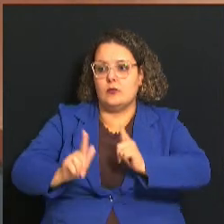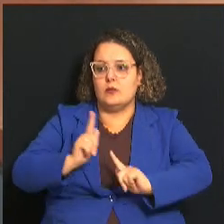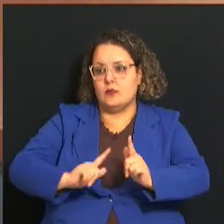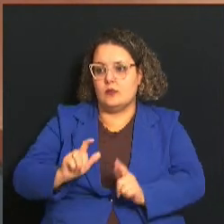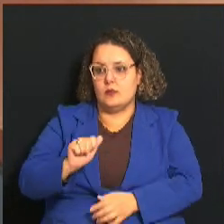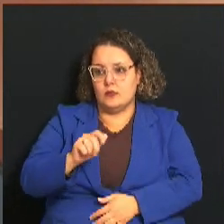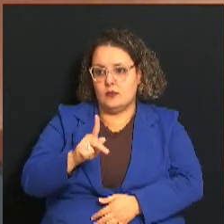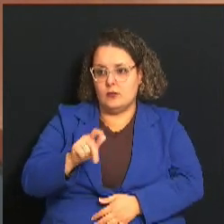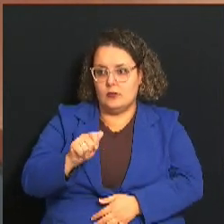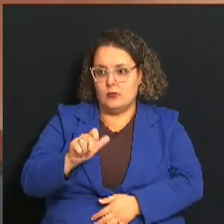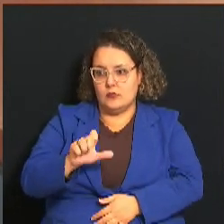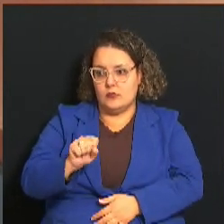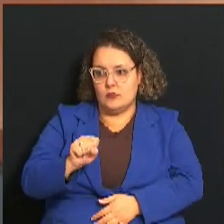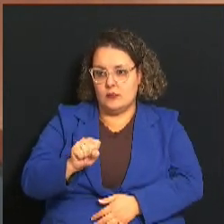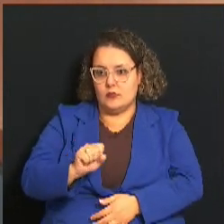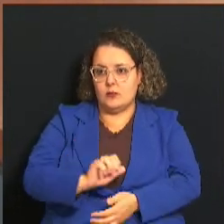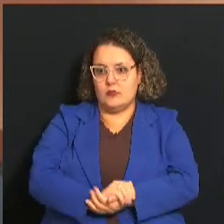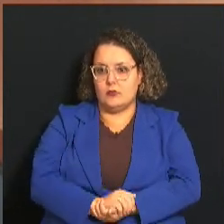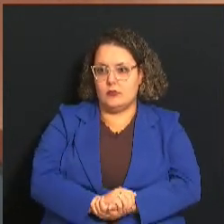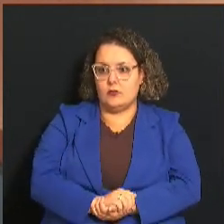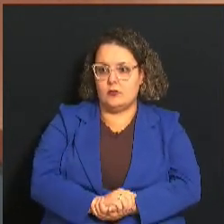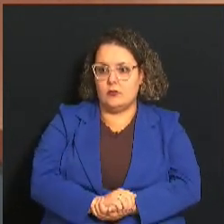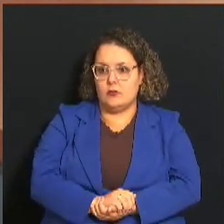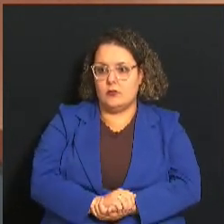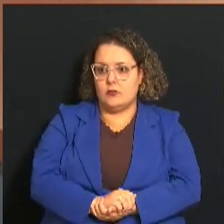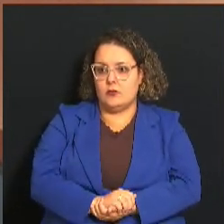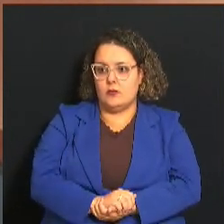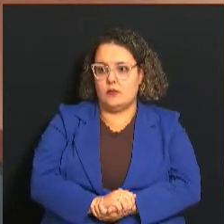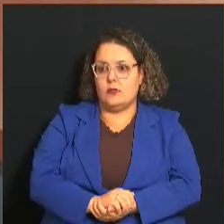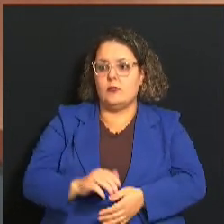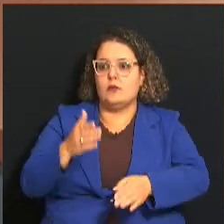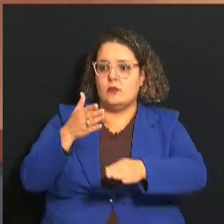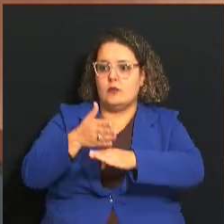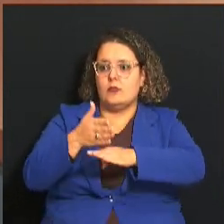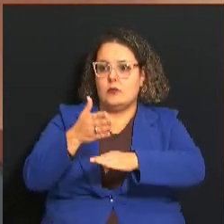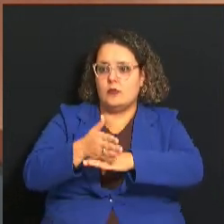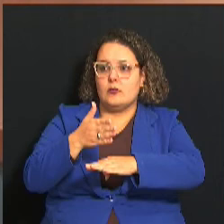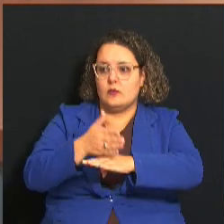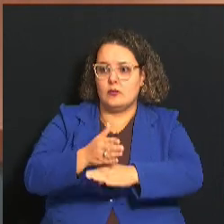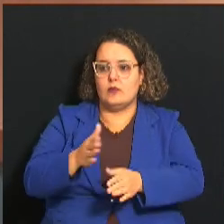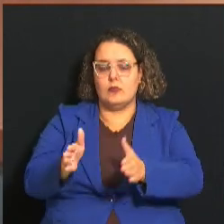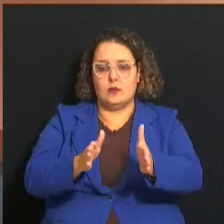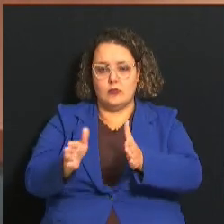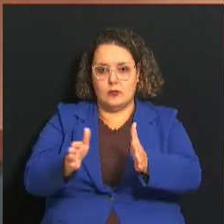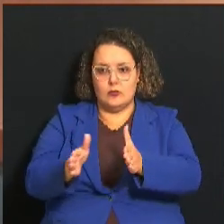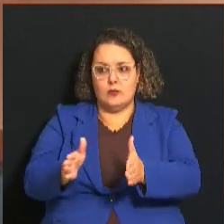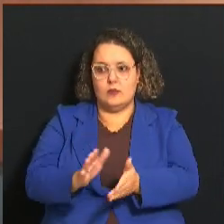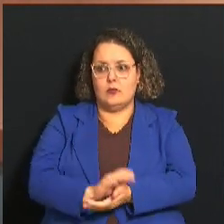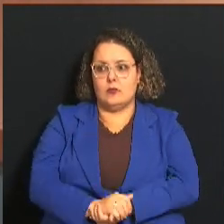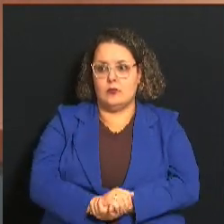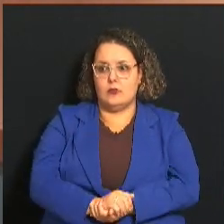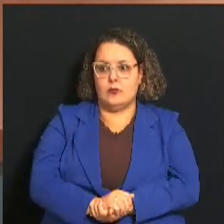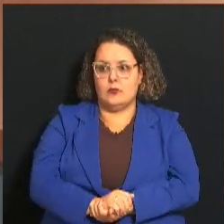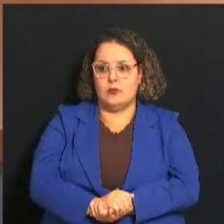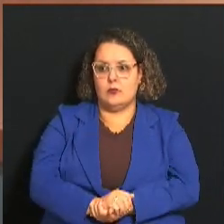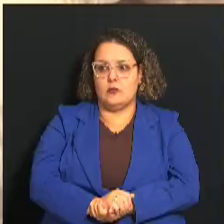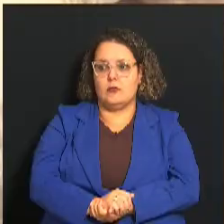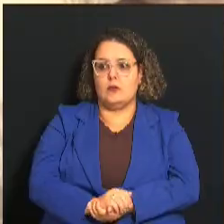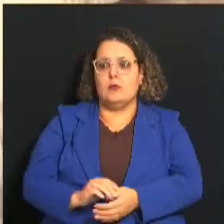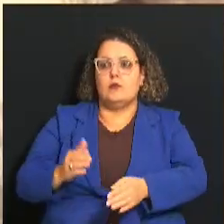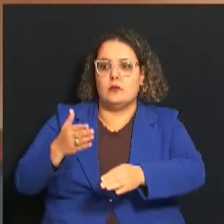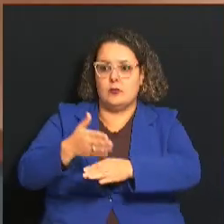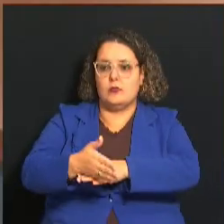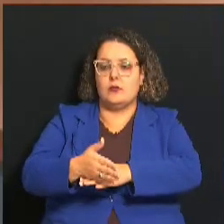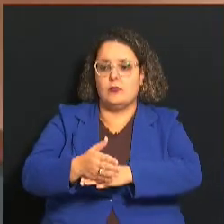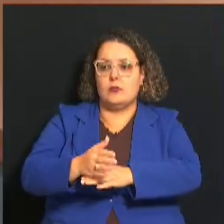E vocês, quem já está participando desse primeiro momento, já entra como participante da frente? Assim,